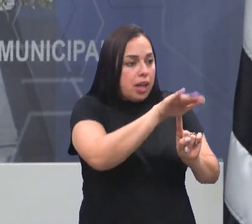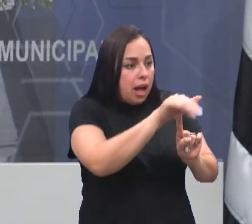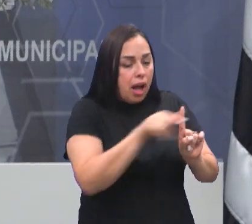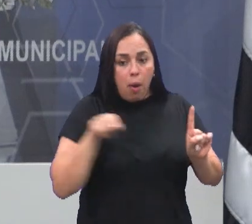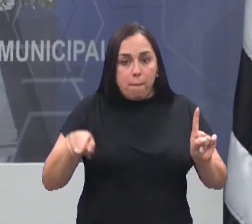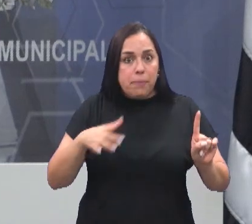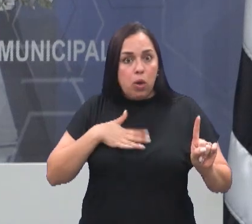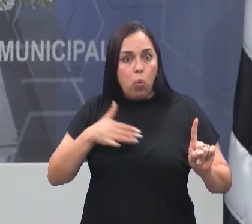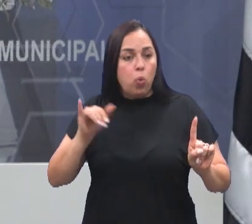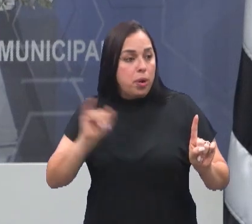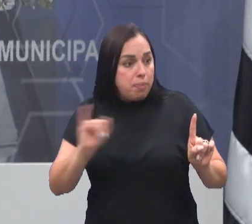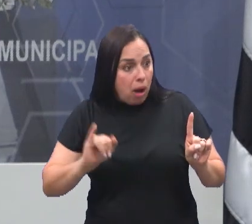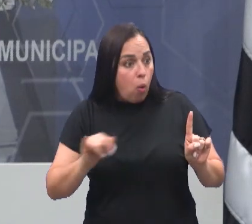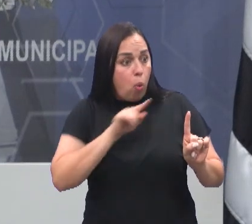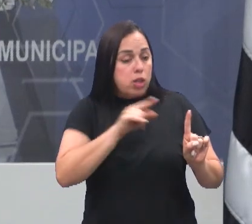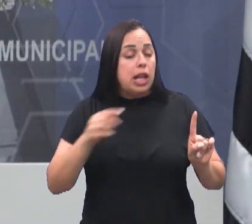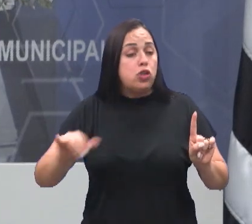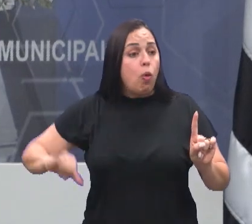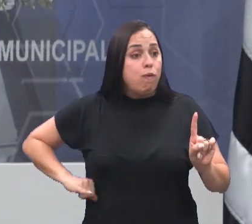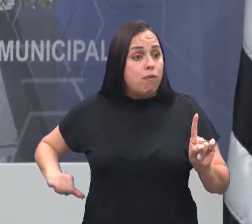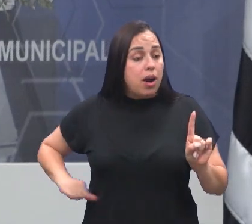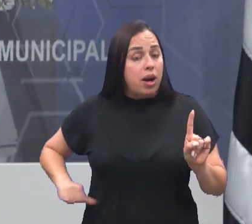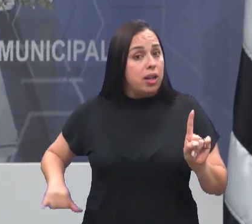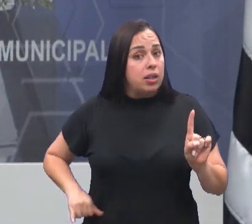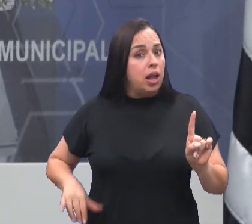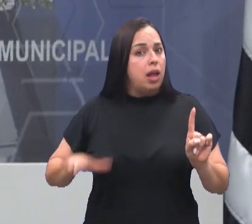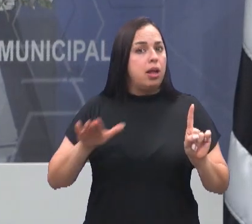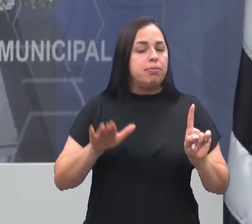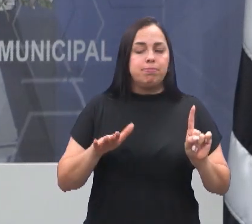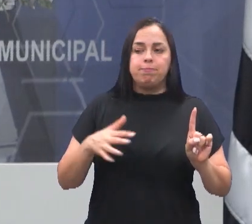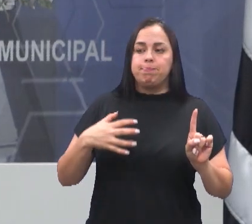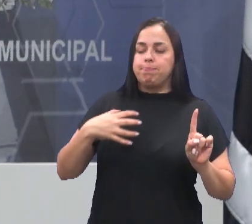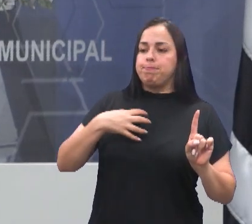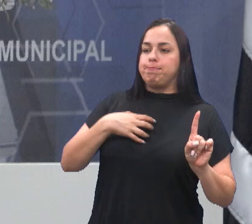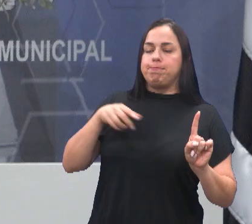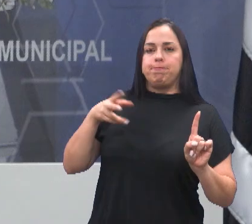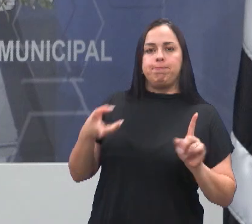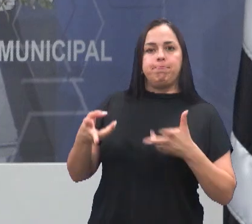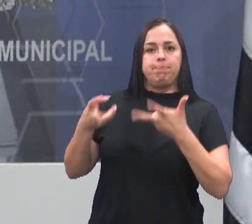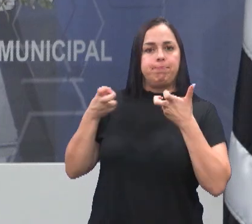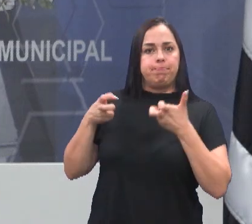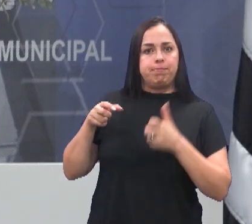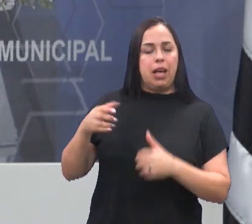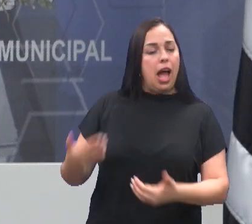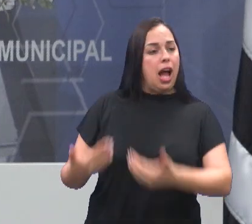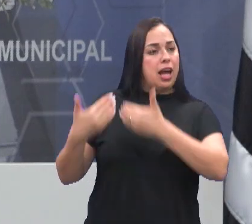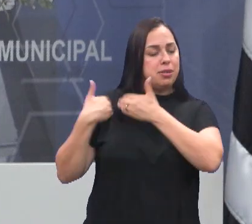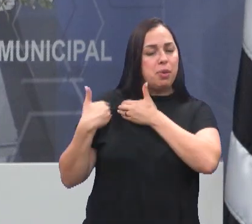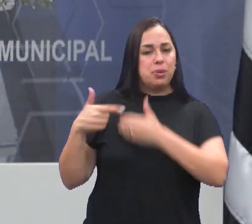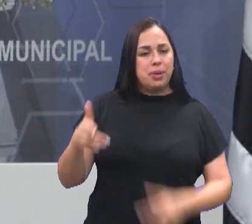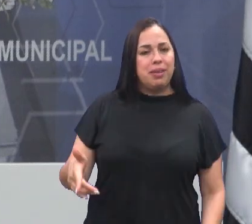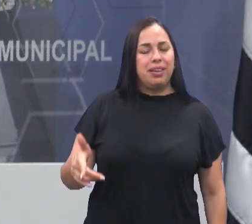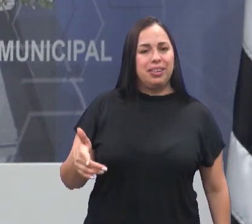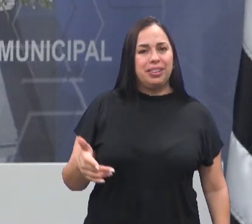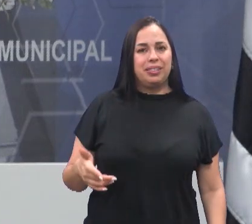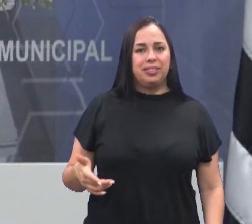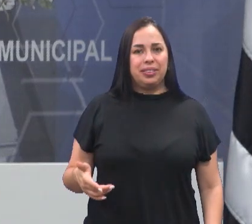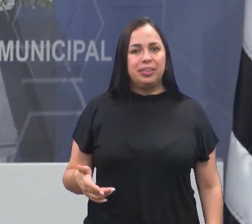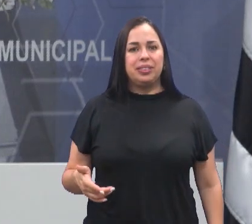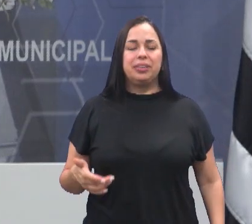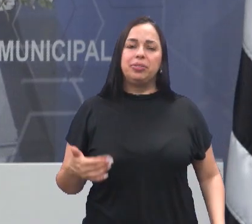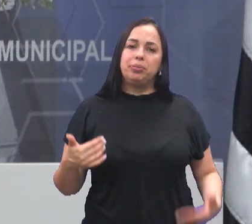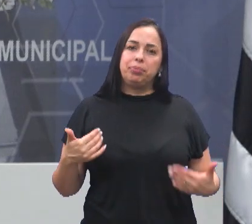a mesma situação, mas enxergou ser o mais velho e enxergou que era responsável pelo irmão caçula.